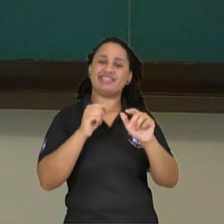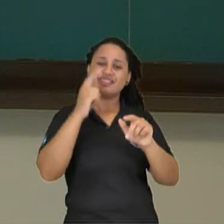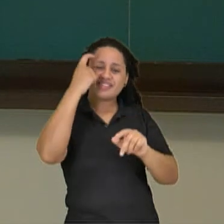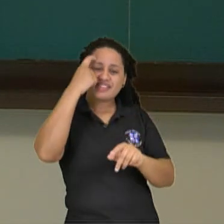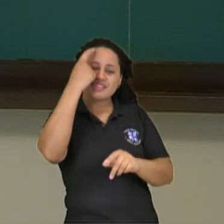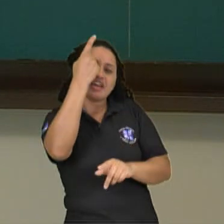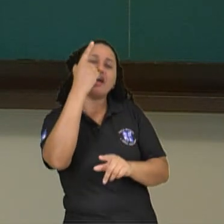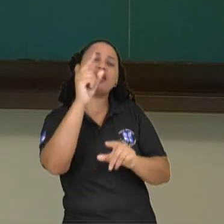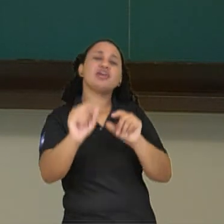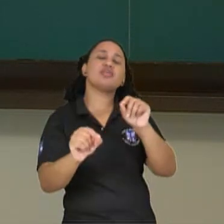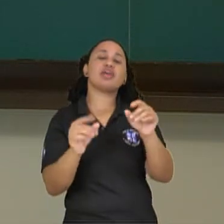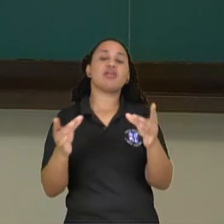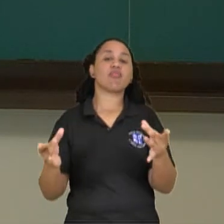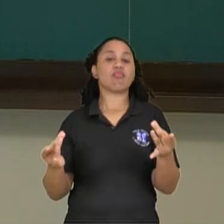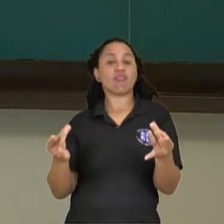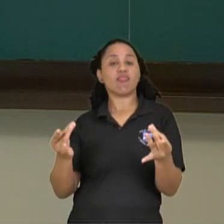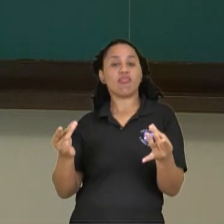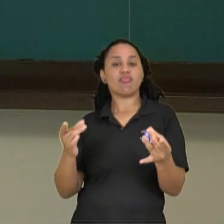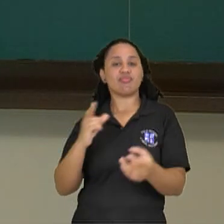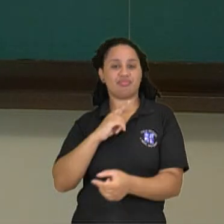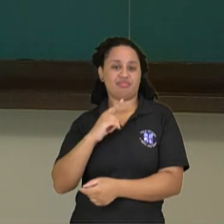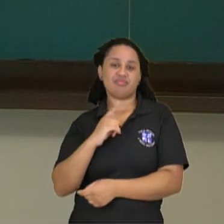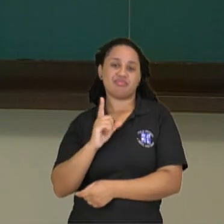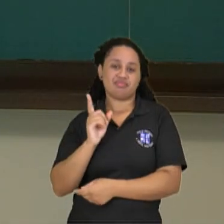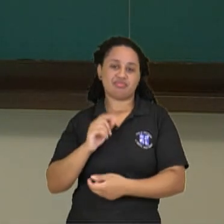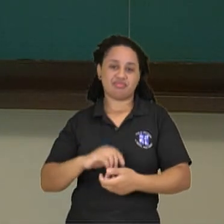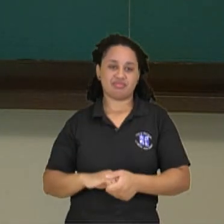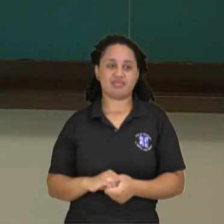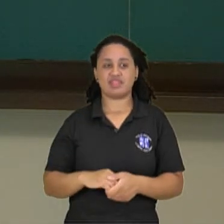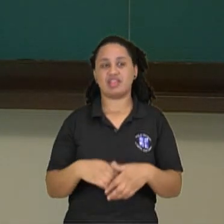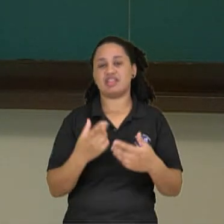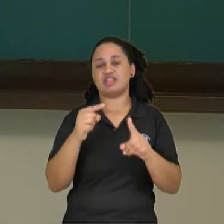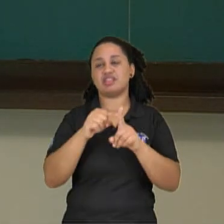Então, será que vocês acertaram a resposta? Vamos conferir.